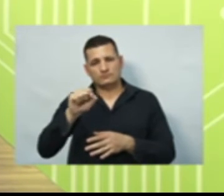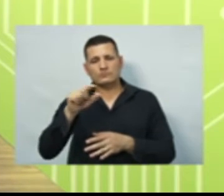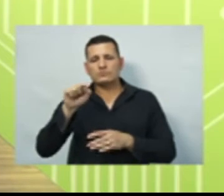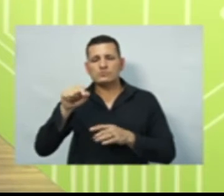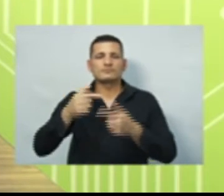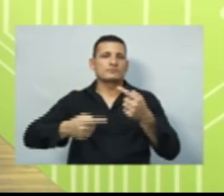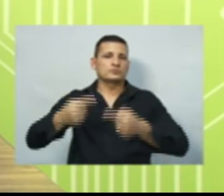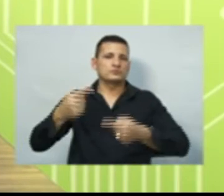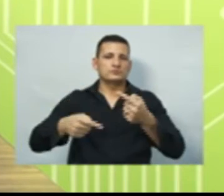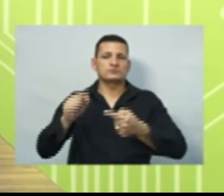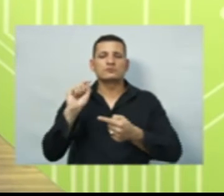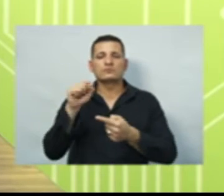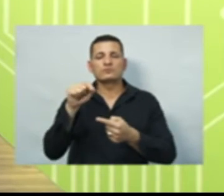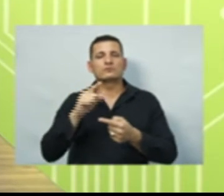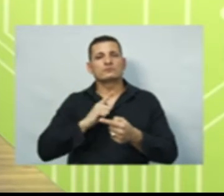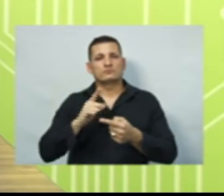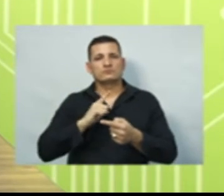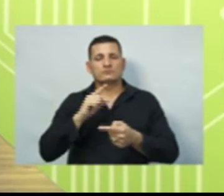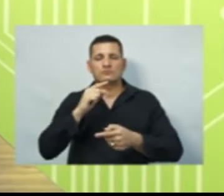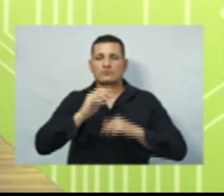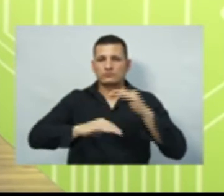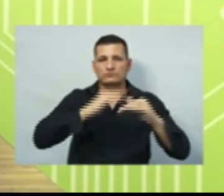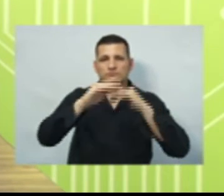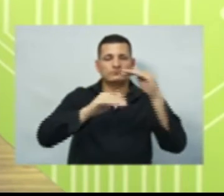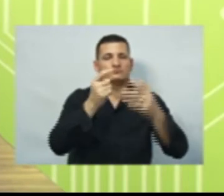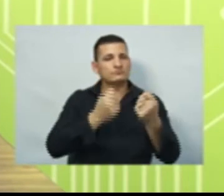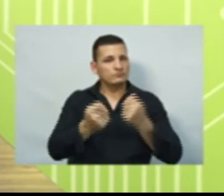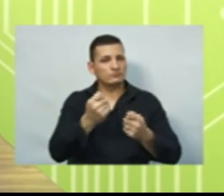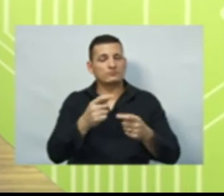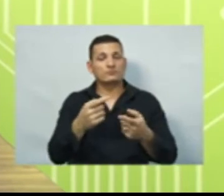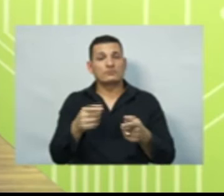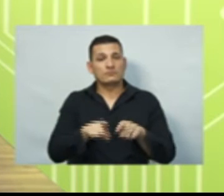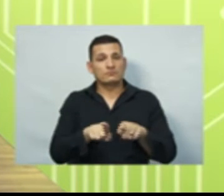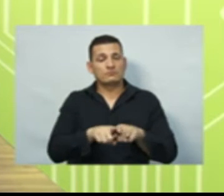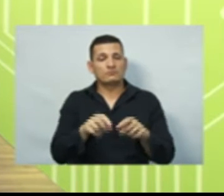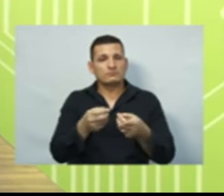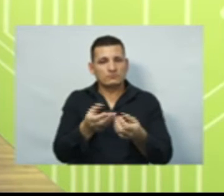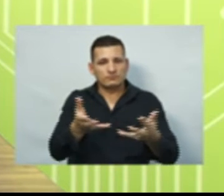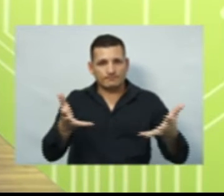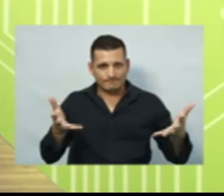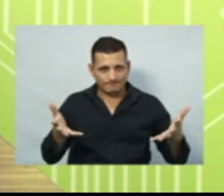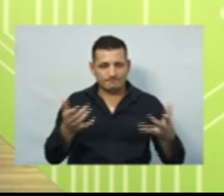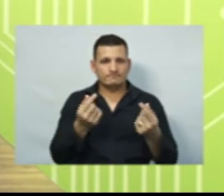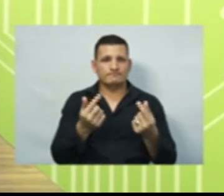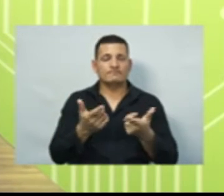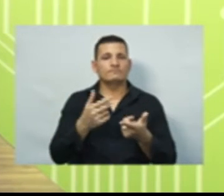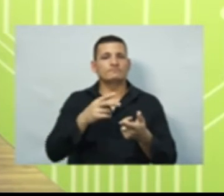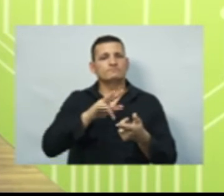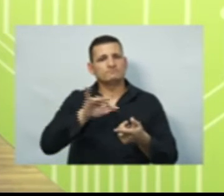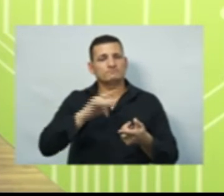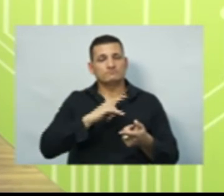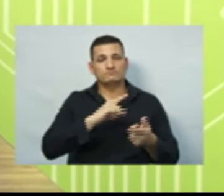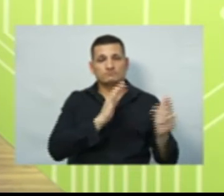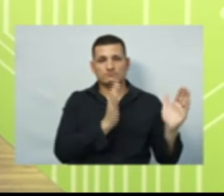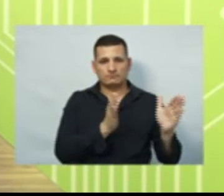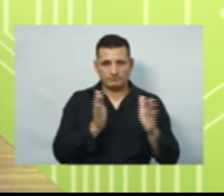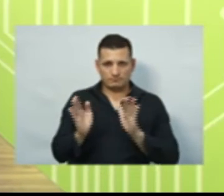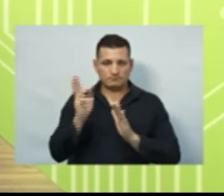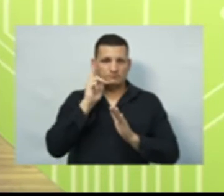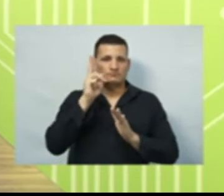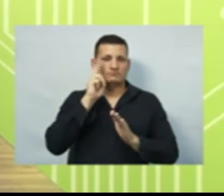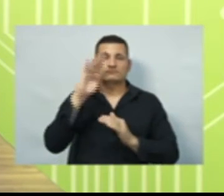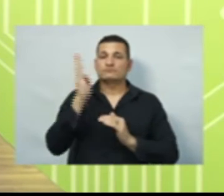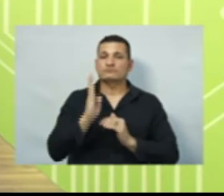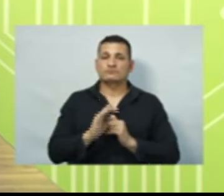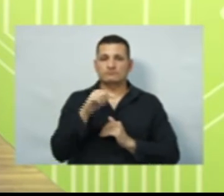buscam o desenvolvimento econômico com distribuição de renda. A gente vai ter períodos na nossa história no Brasil que vão ser marcados